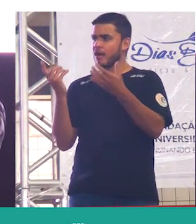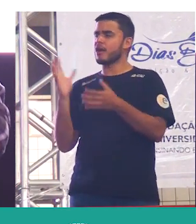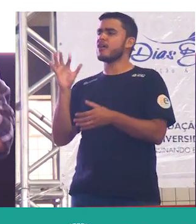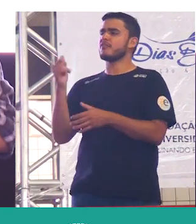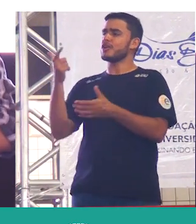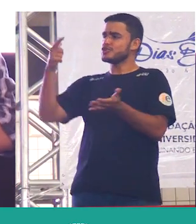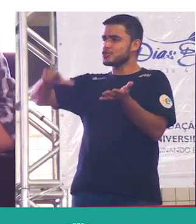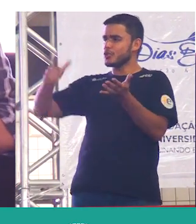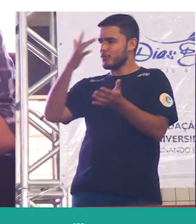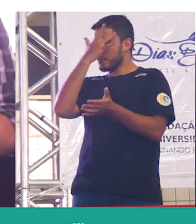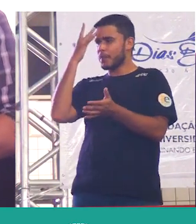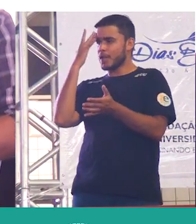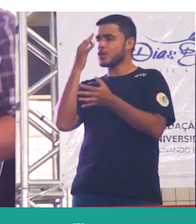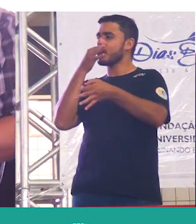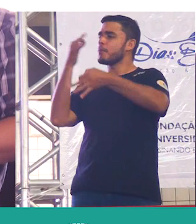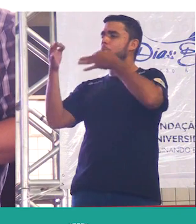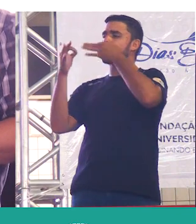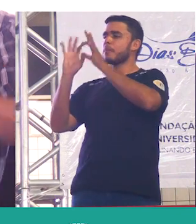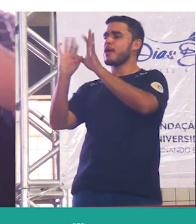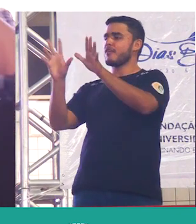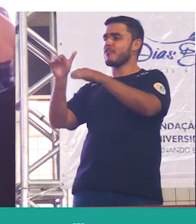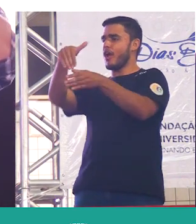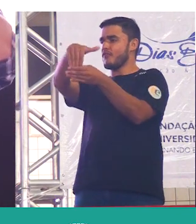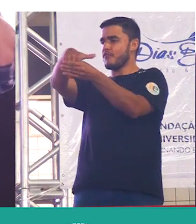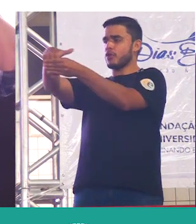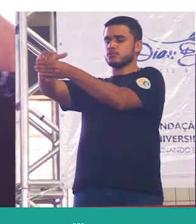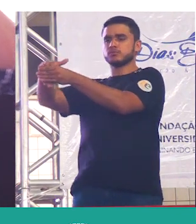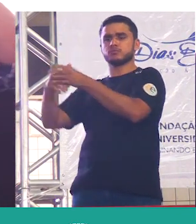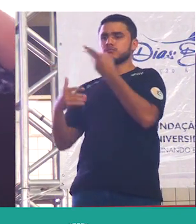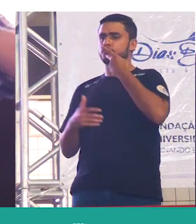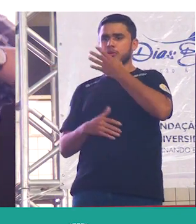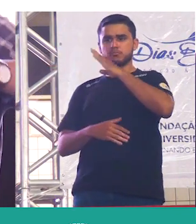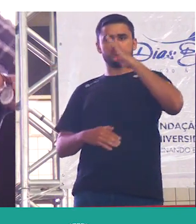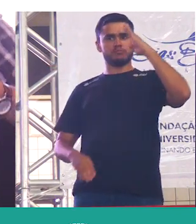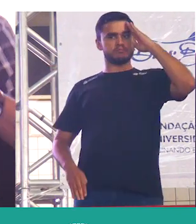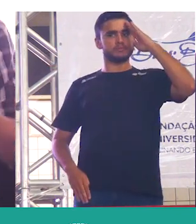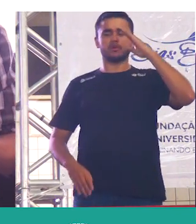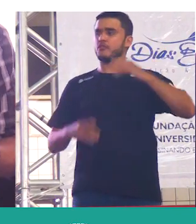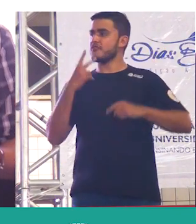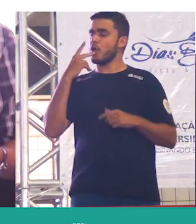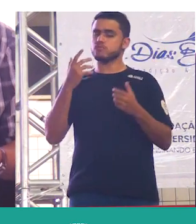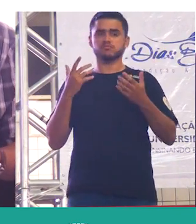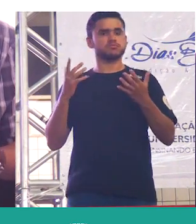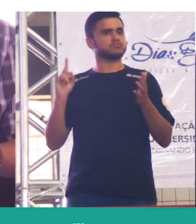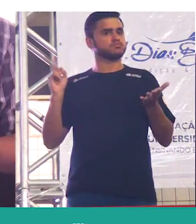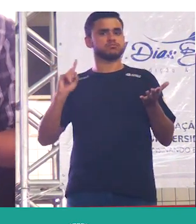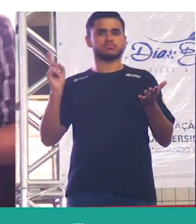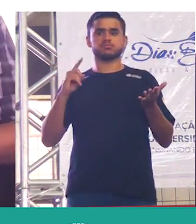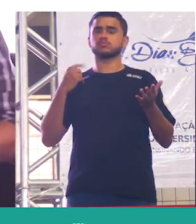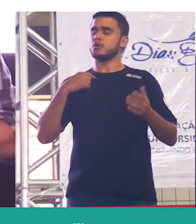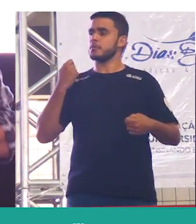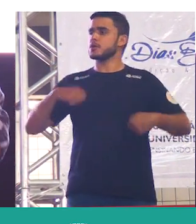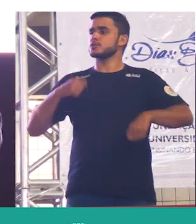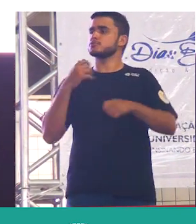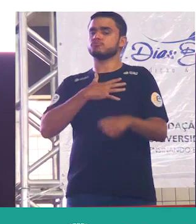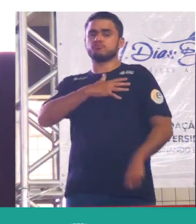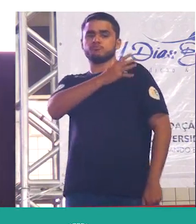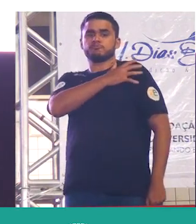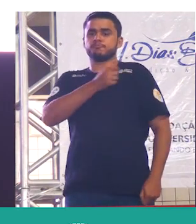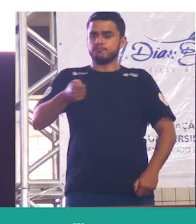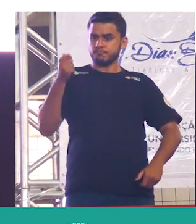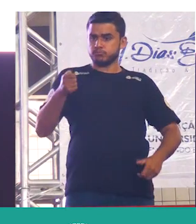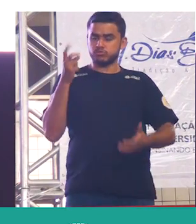aos civis, os militares que entendiam que foi um erro entregar o poder aos